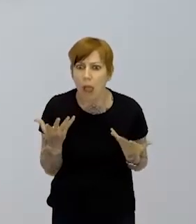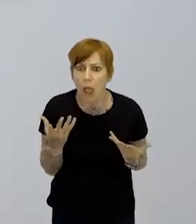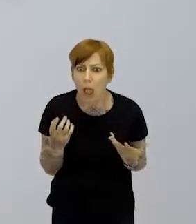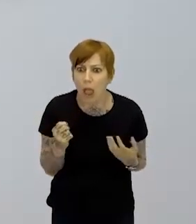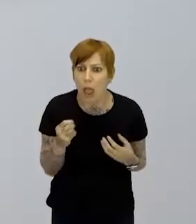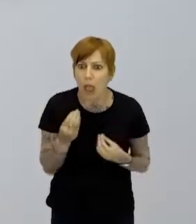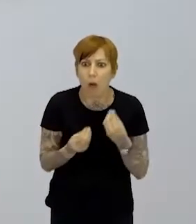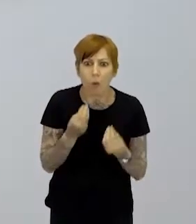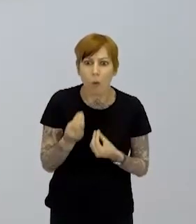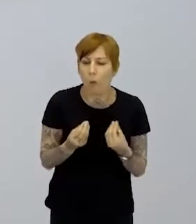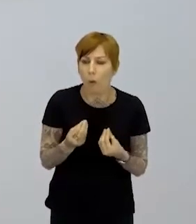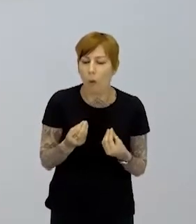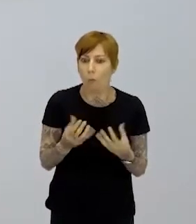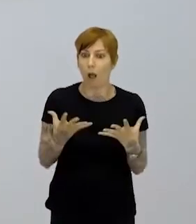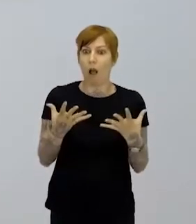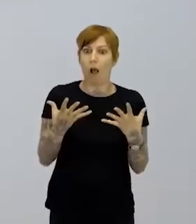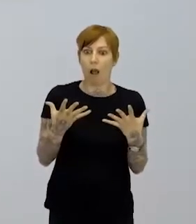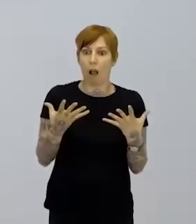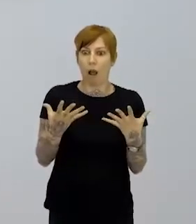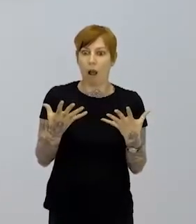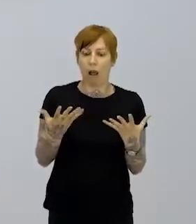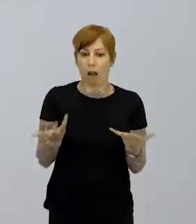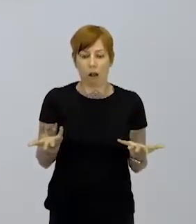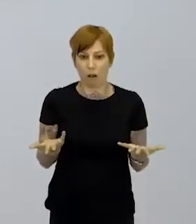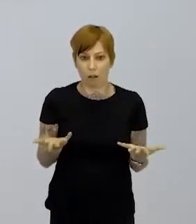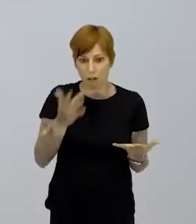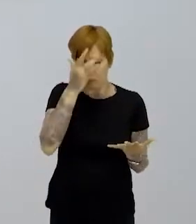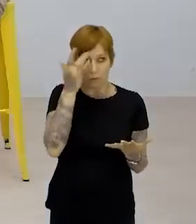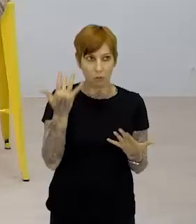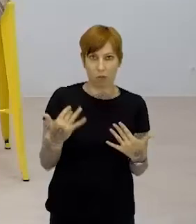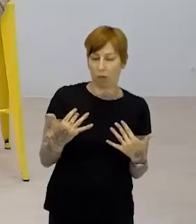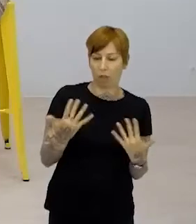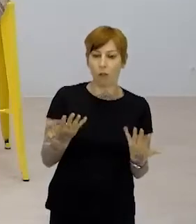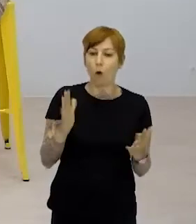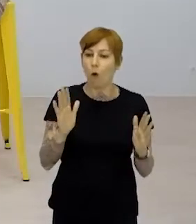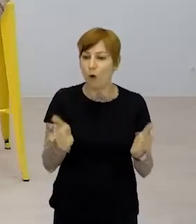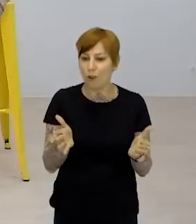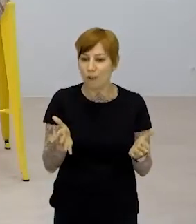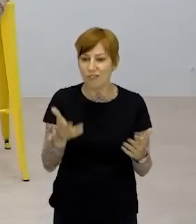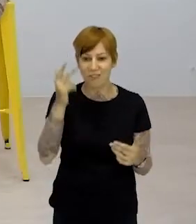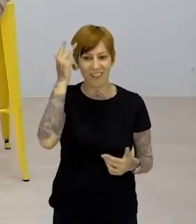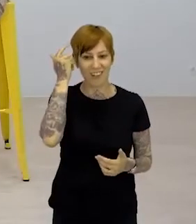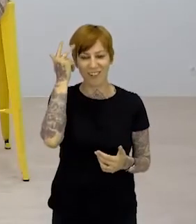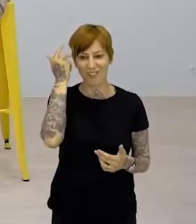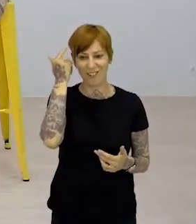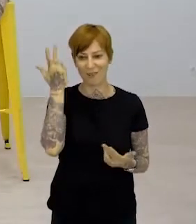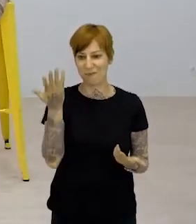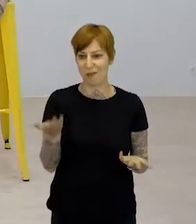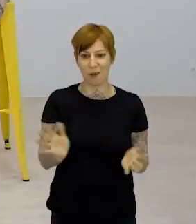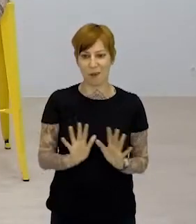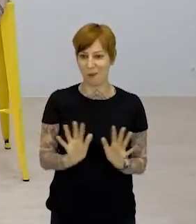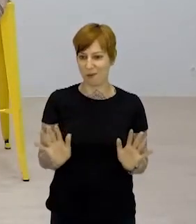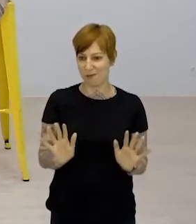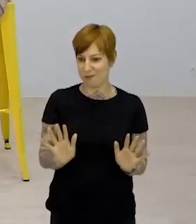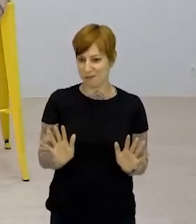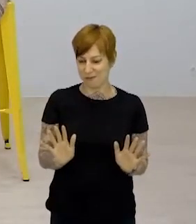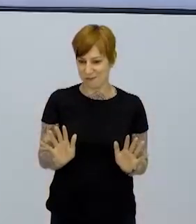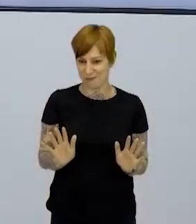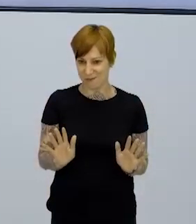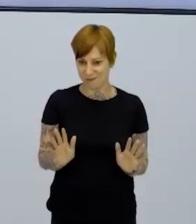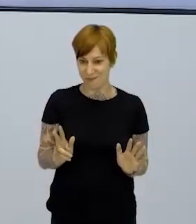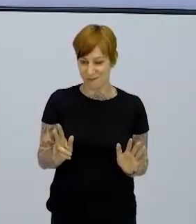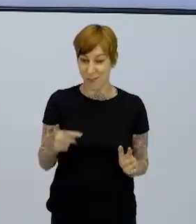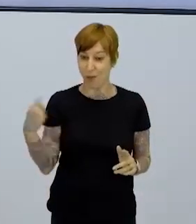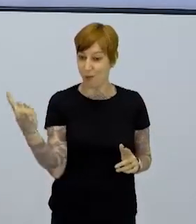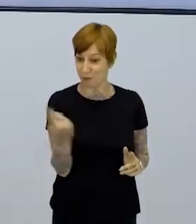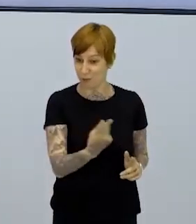Era, assim, chocante. Chocava, parava a sociedade. Hoje em dia, no nosso tempo, Fabi... Hoje em dia, meu namorado